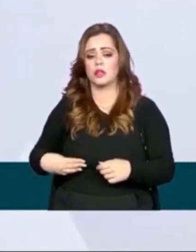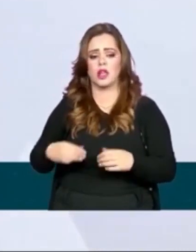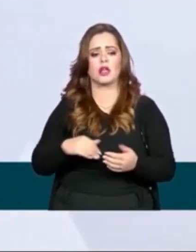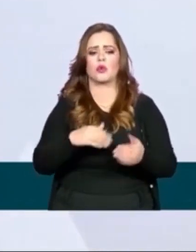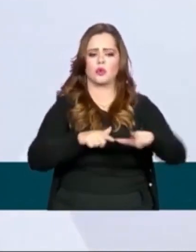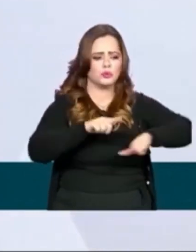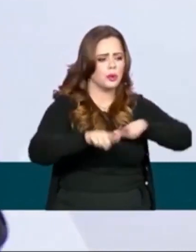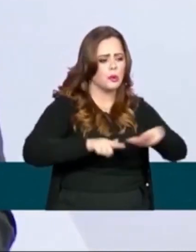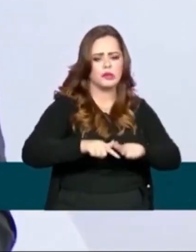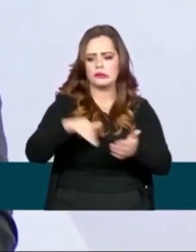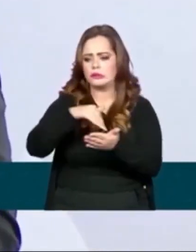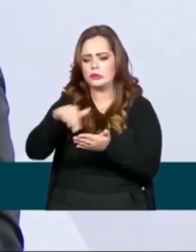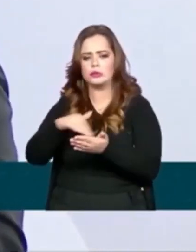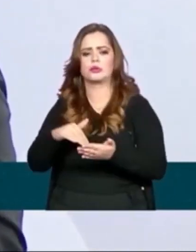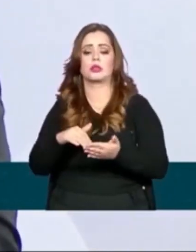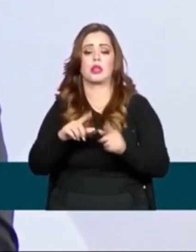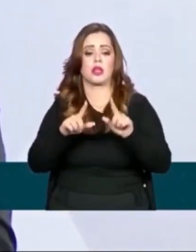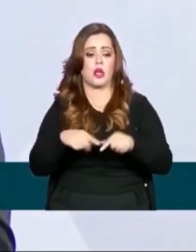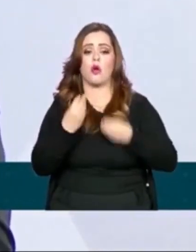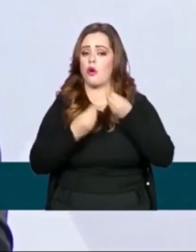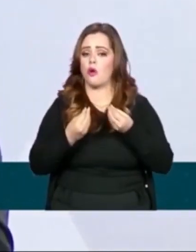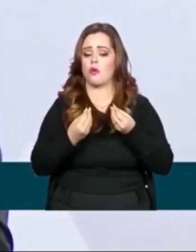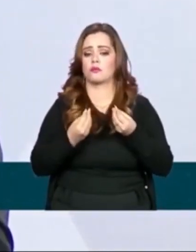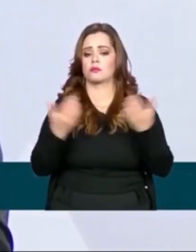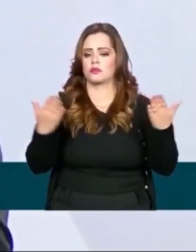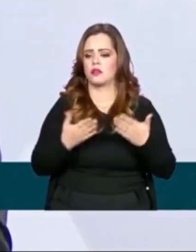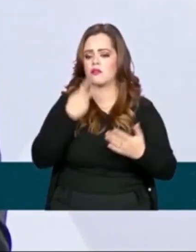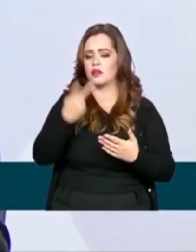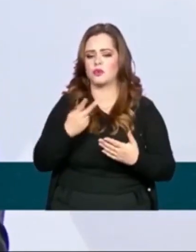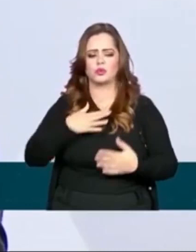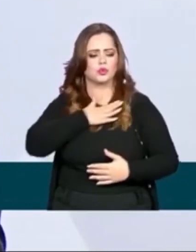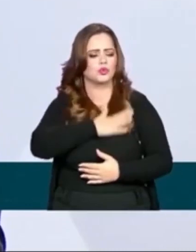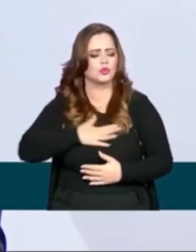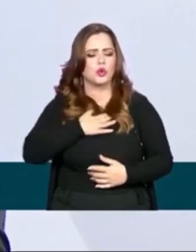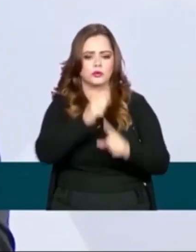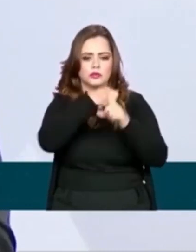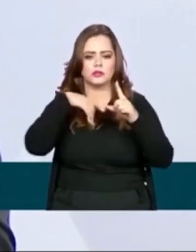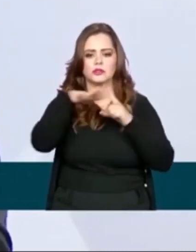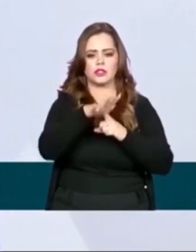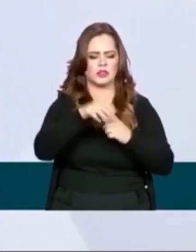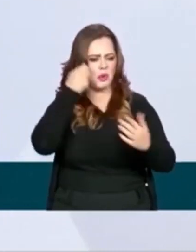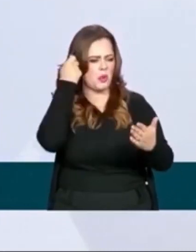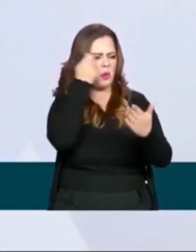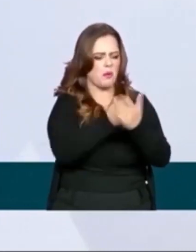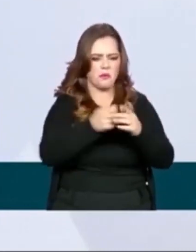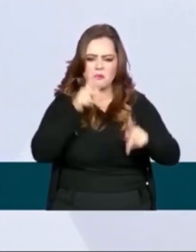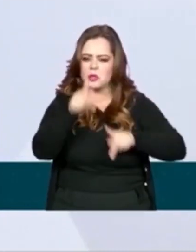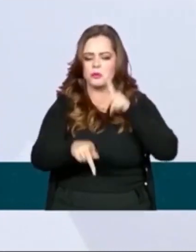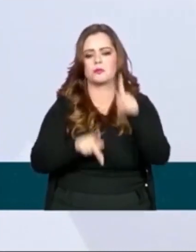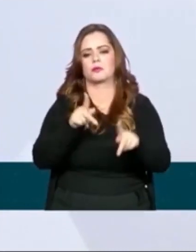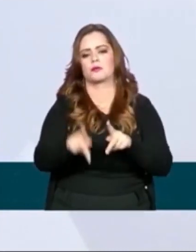República, Márcio Macedo, destacou o desmonte dos mecanismos de participação popular promovido nos últimos